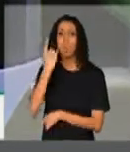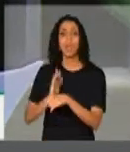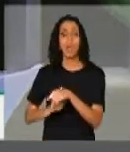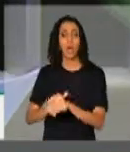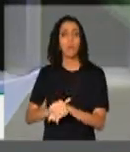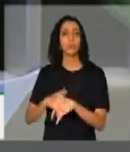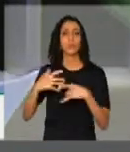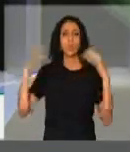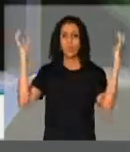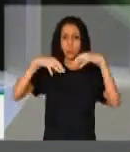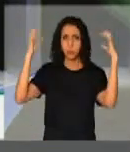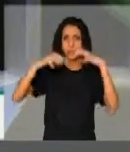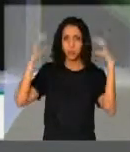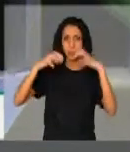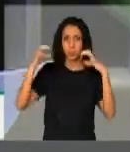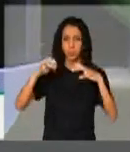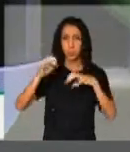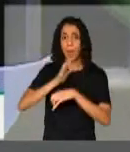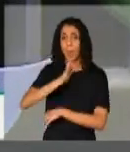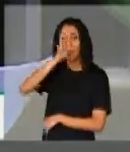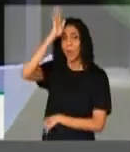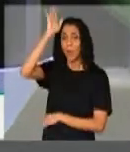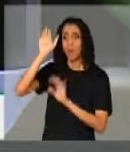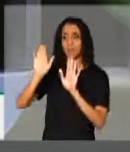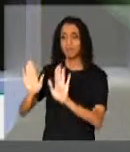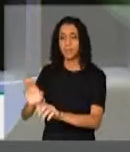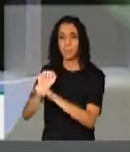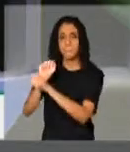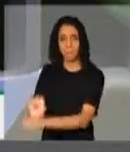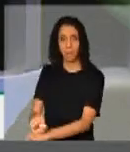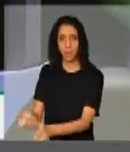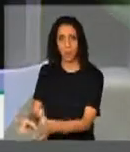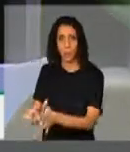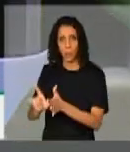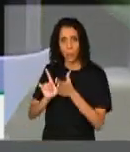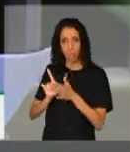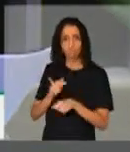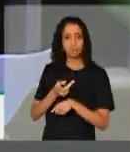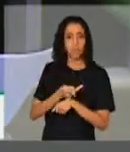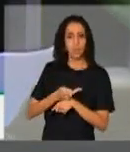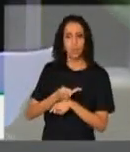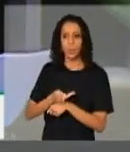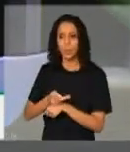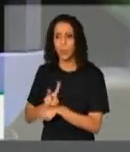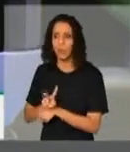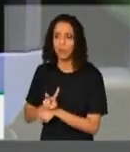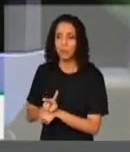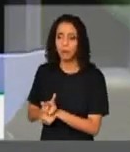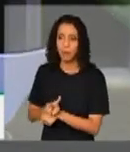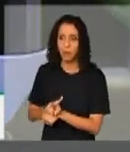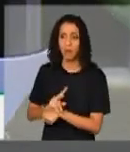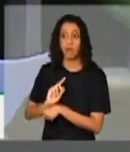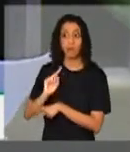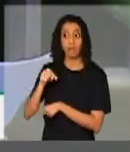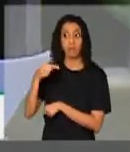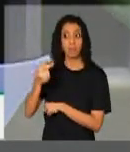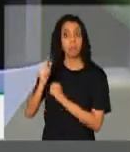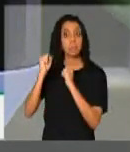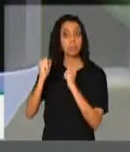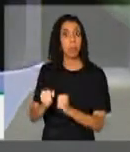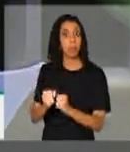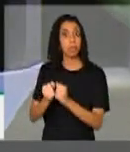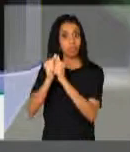retomar os trabalhos após o criteriosa avaliação dos danos causados pelo aguaceiro que provavelmente poderá se repetir